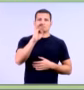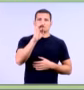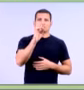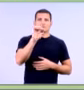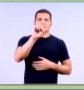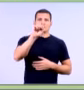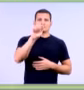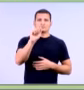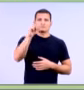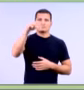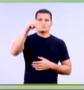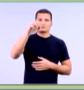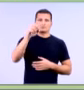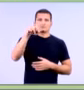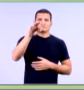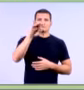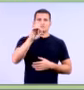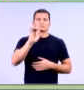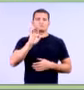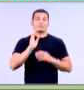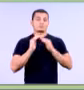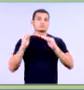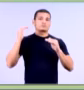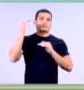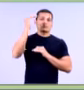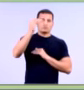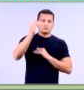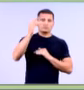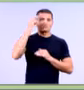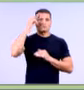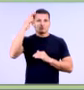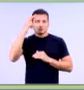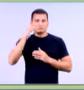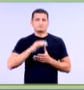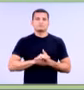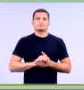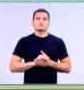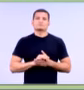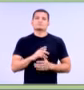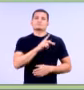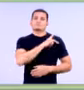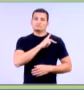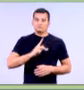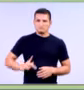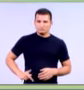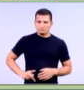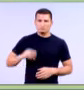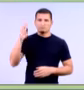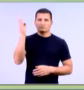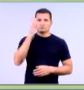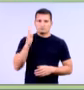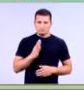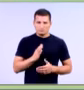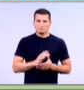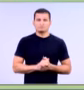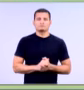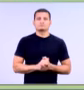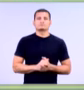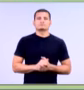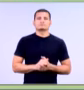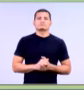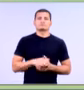para autoridades superiores, inclusive o presidente da República. Para as